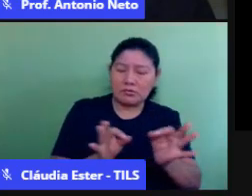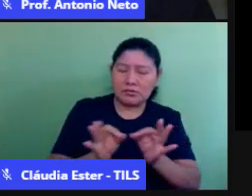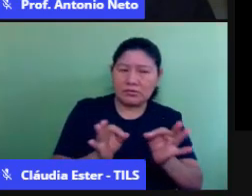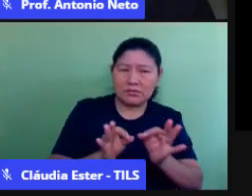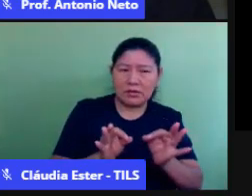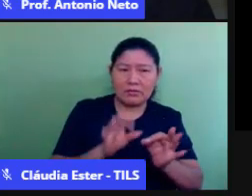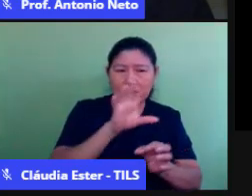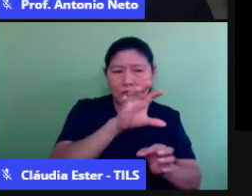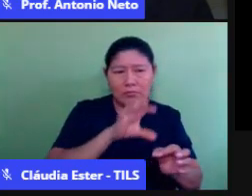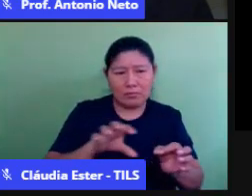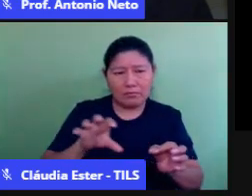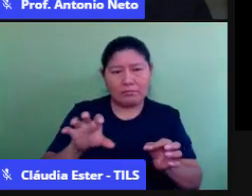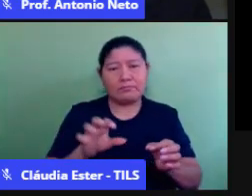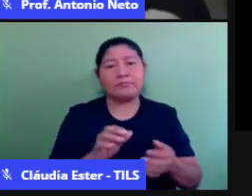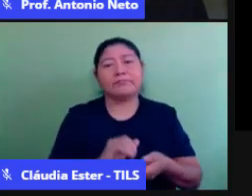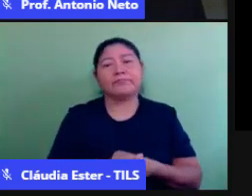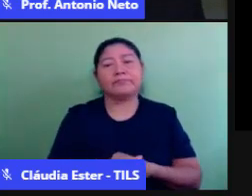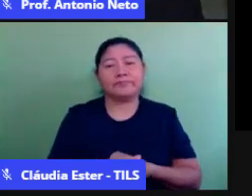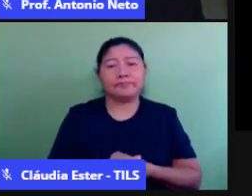Vamos?